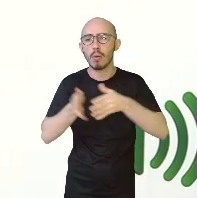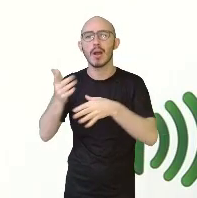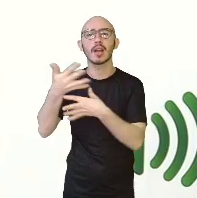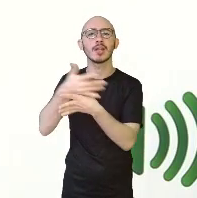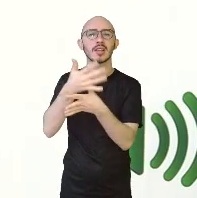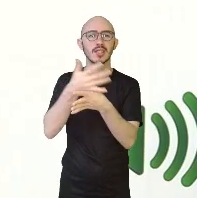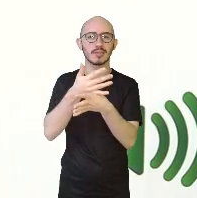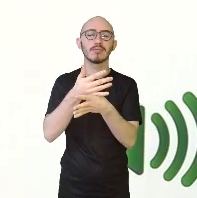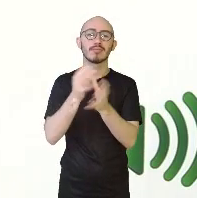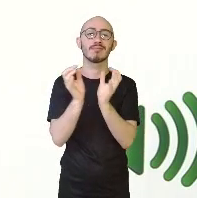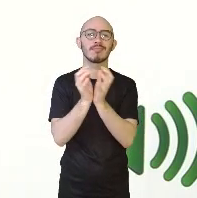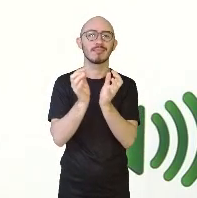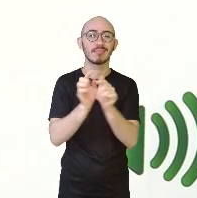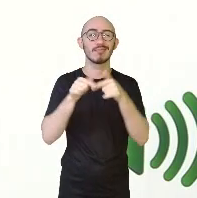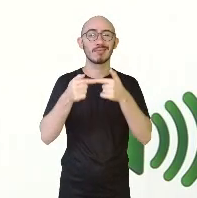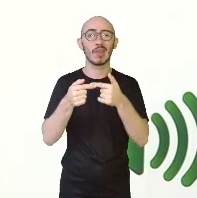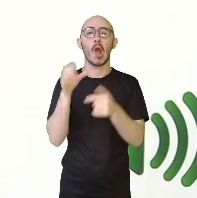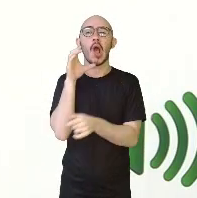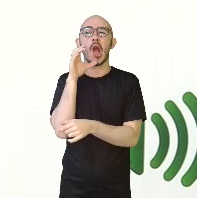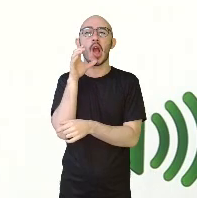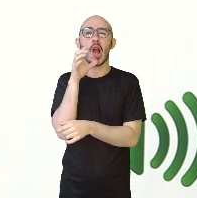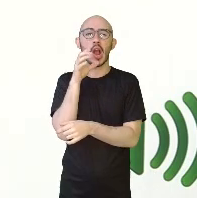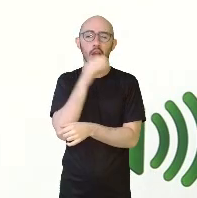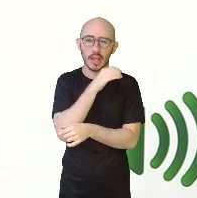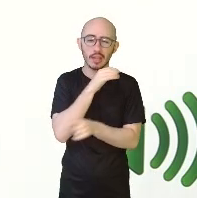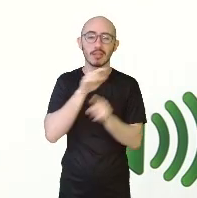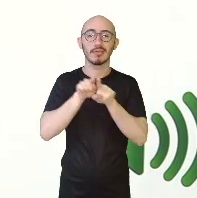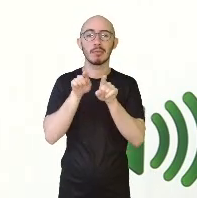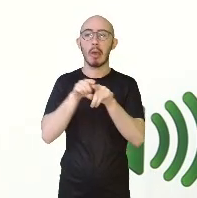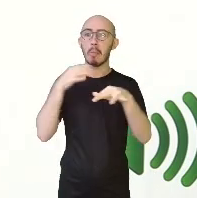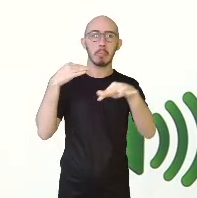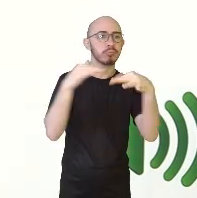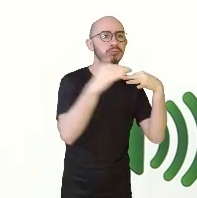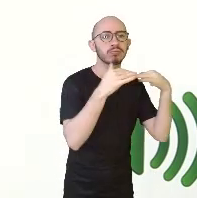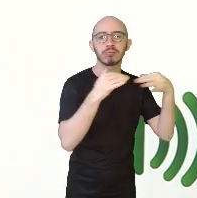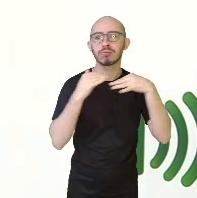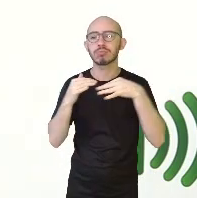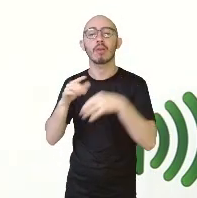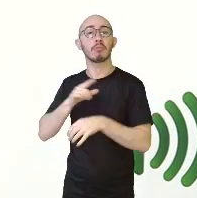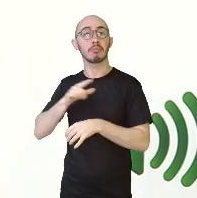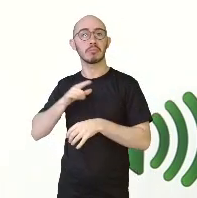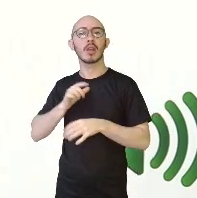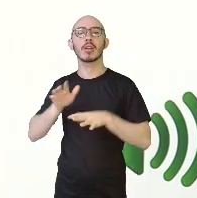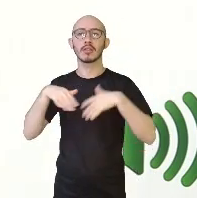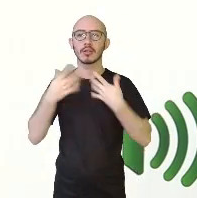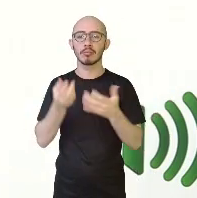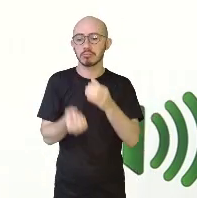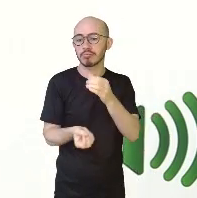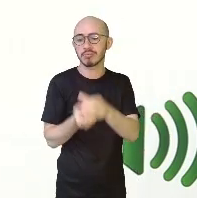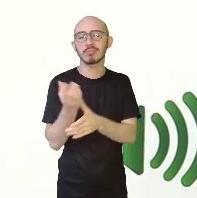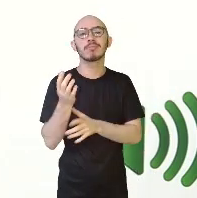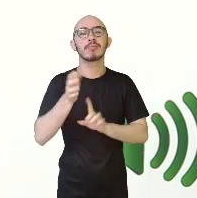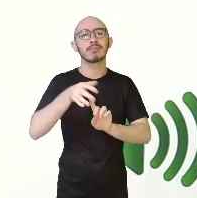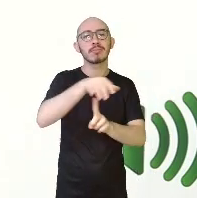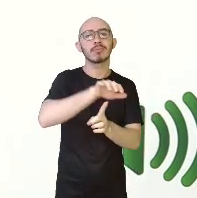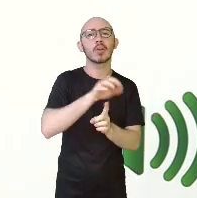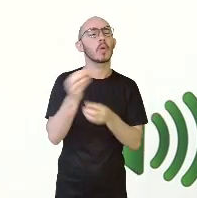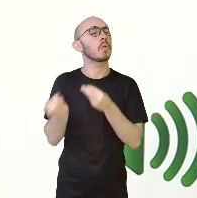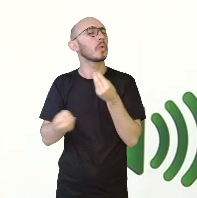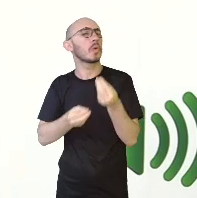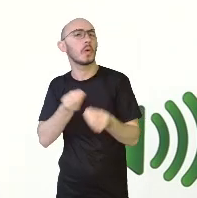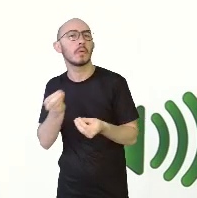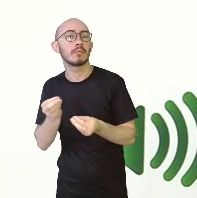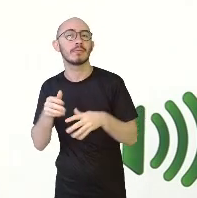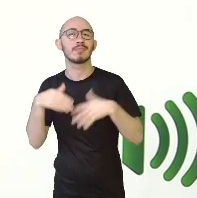quentes, sempre muito agitadas. É aí, nesse cenário, que surge o frevo. Surge como?